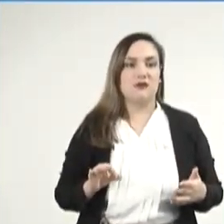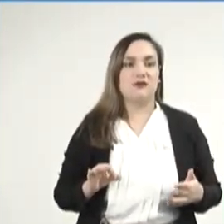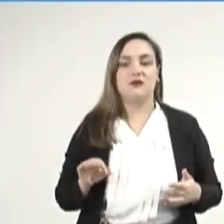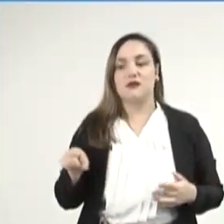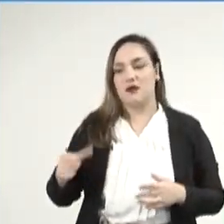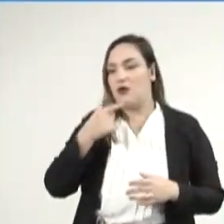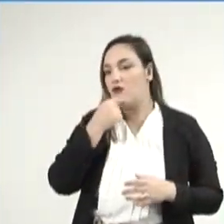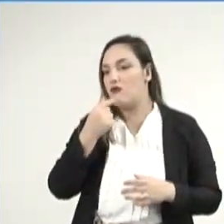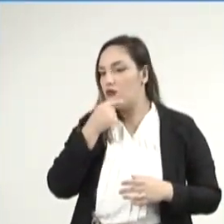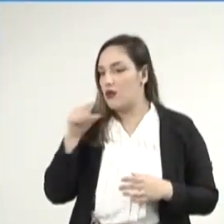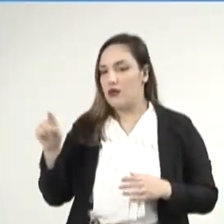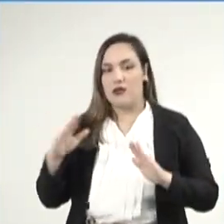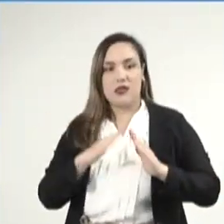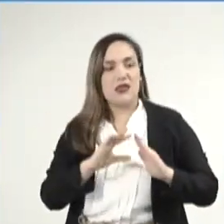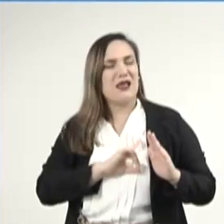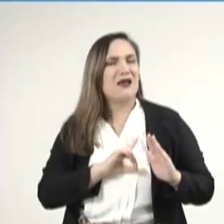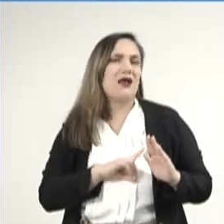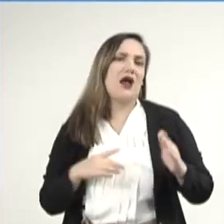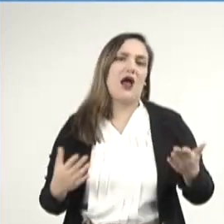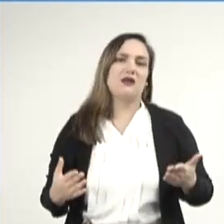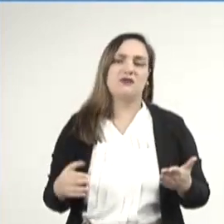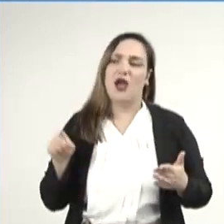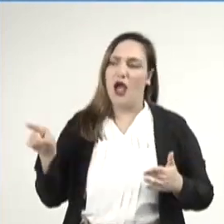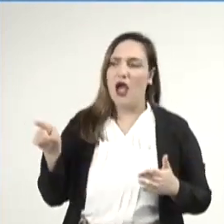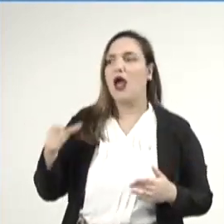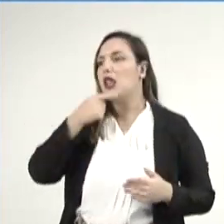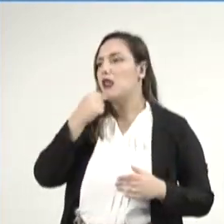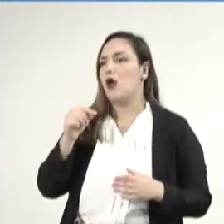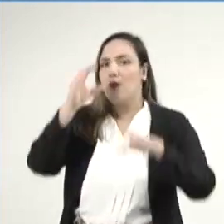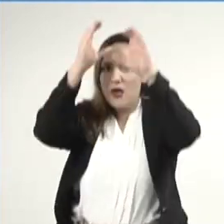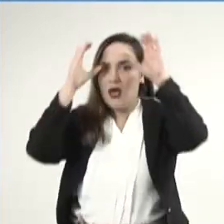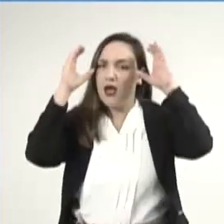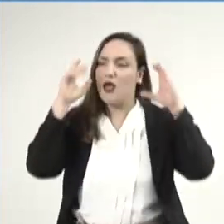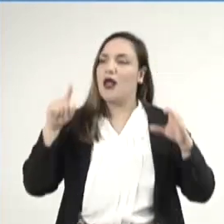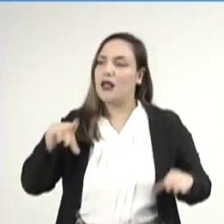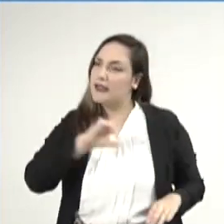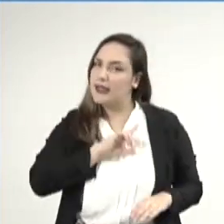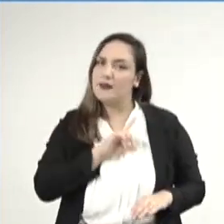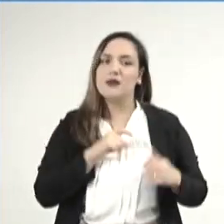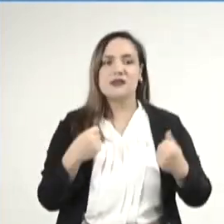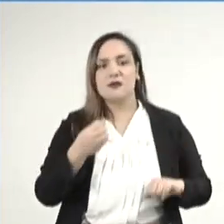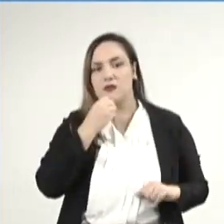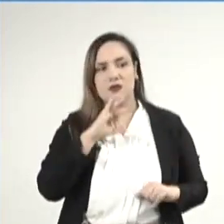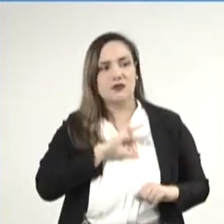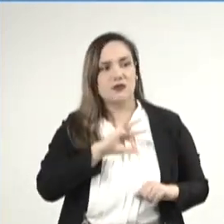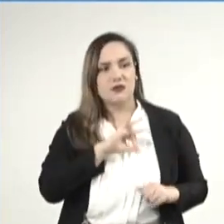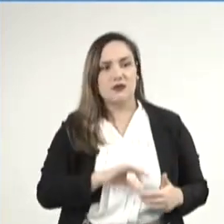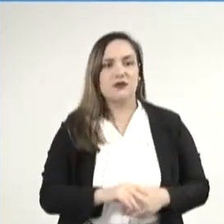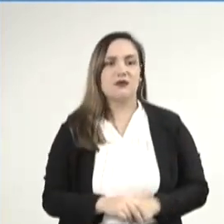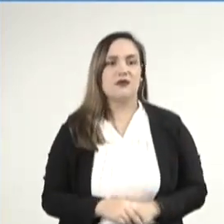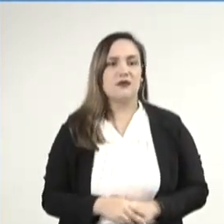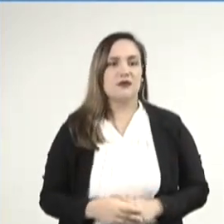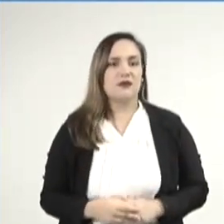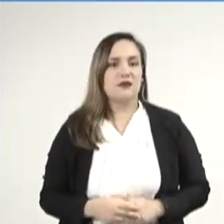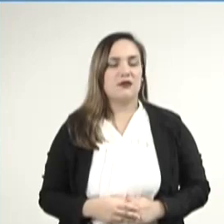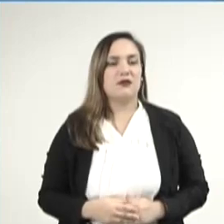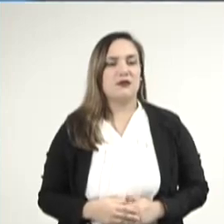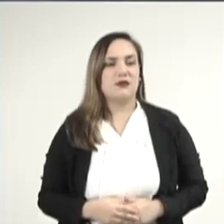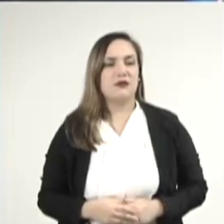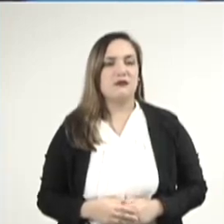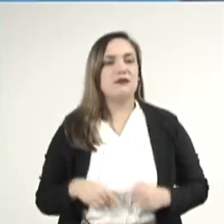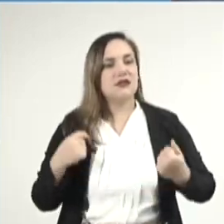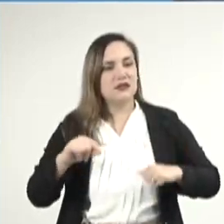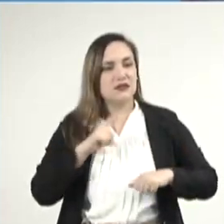lado de um delegado. Tem que ser 100% correto, tem que receber bem e tem que dar prazo para concluir